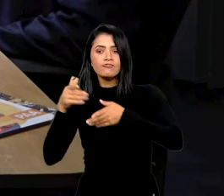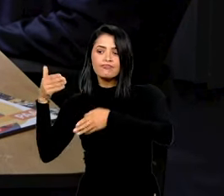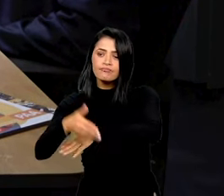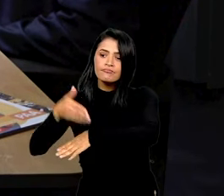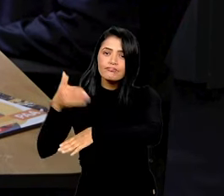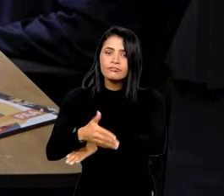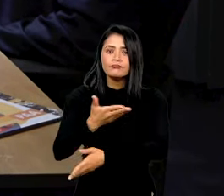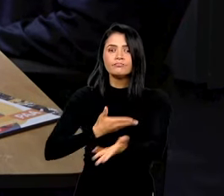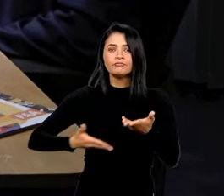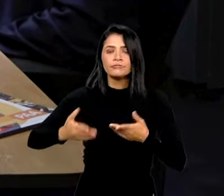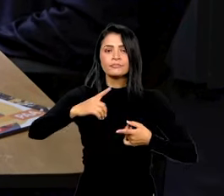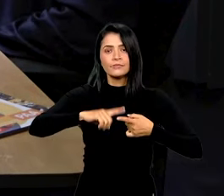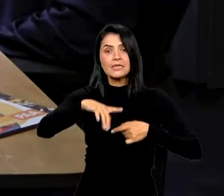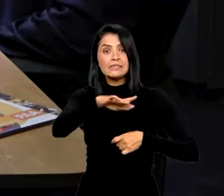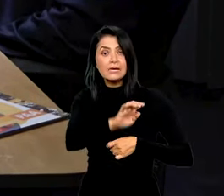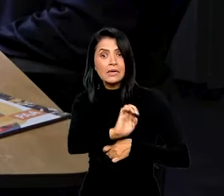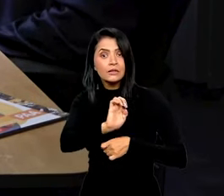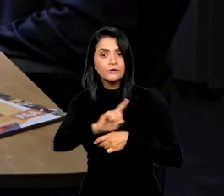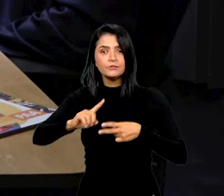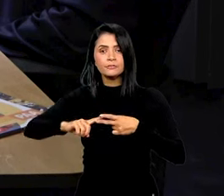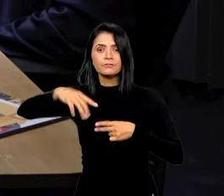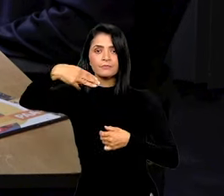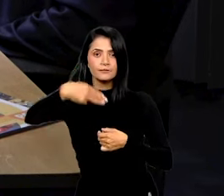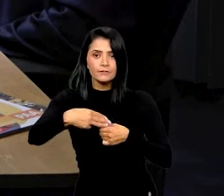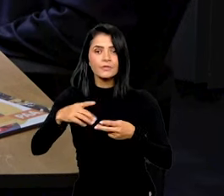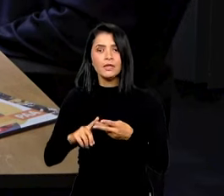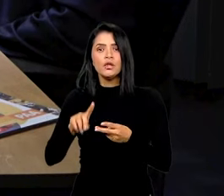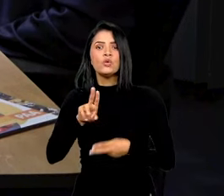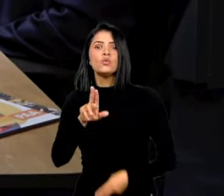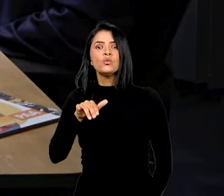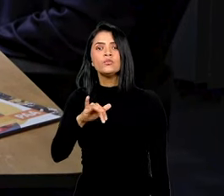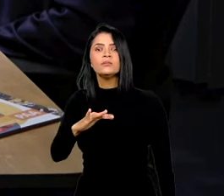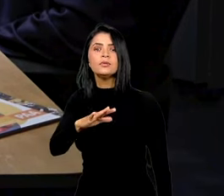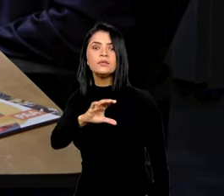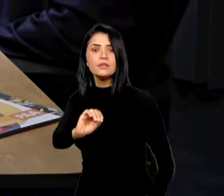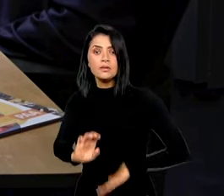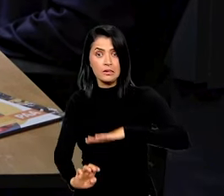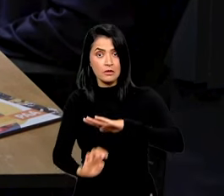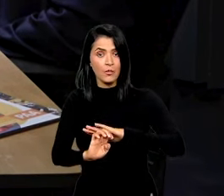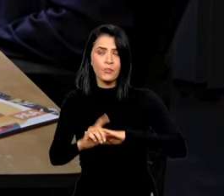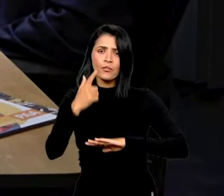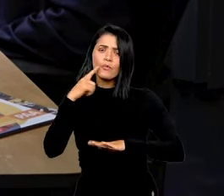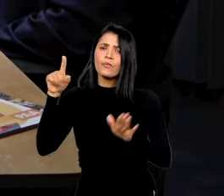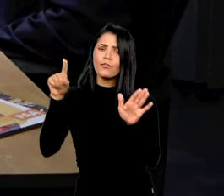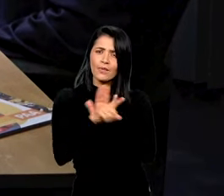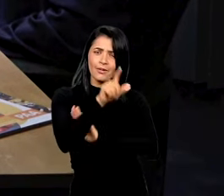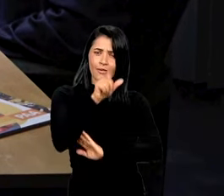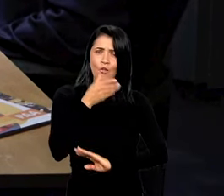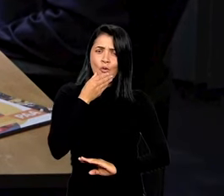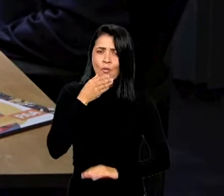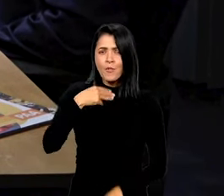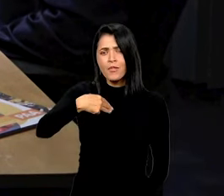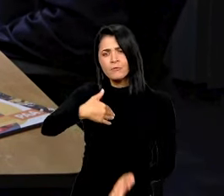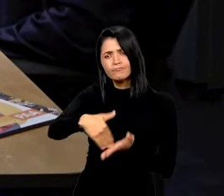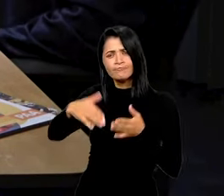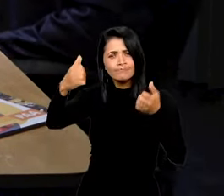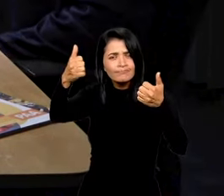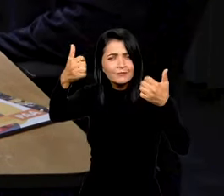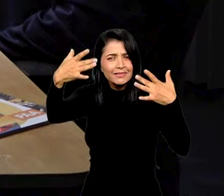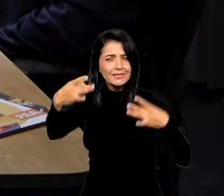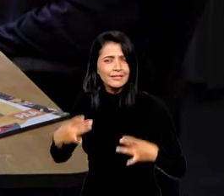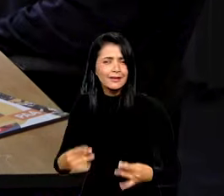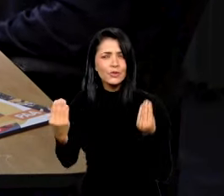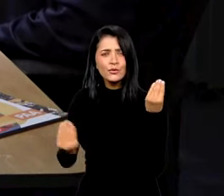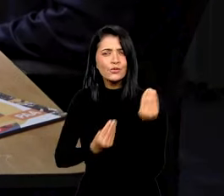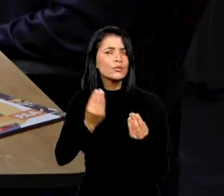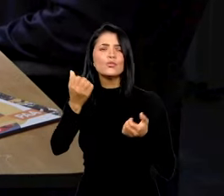estados, municípios e a União. Secretário, o senhor pode explicar melhor, de forma mais detalhada, o que é o SUAS?